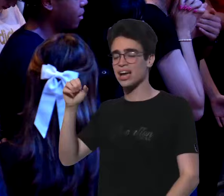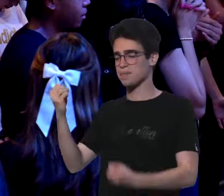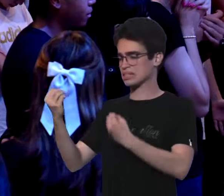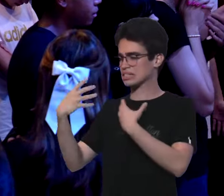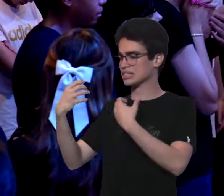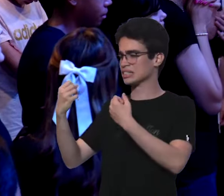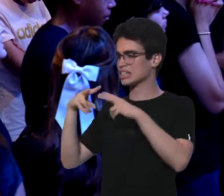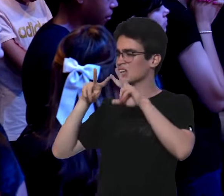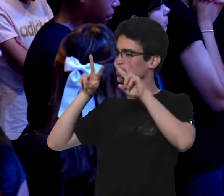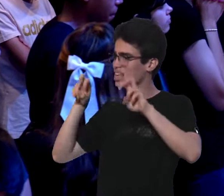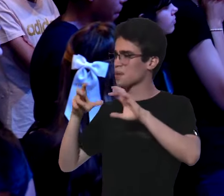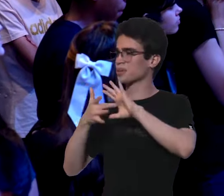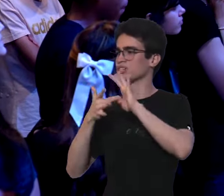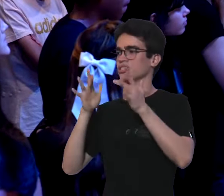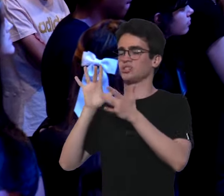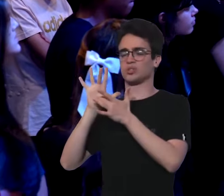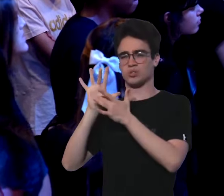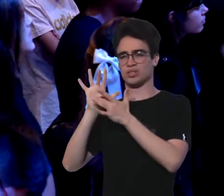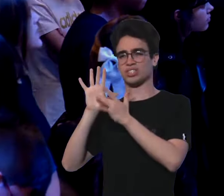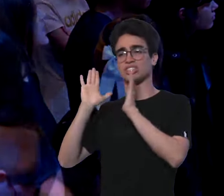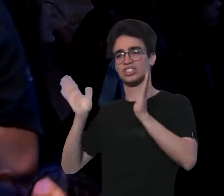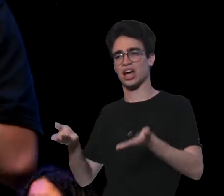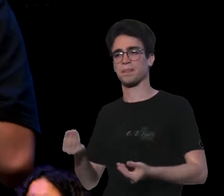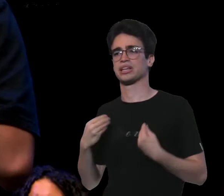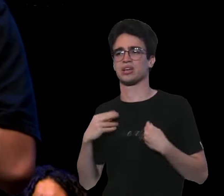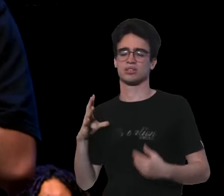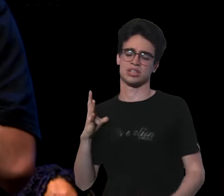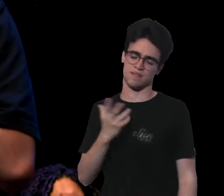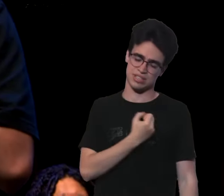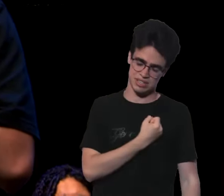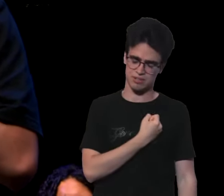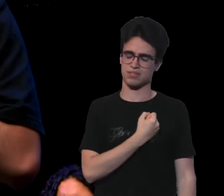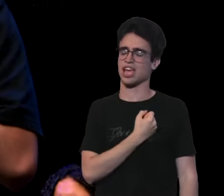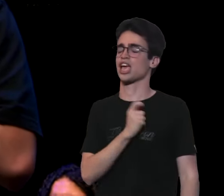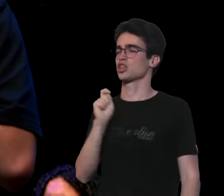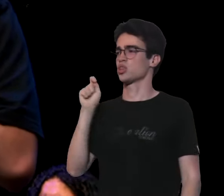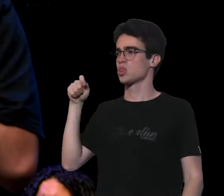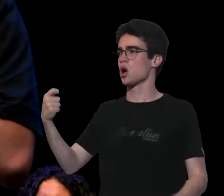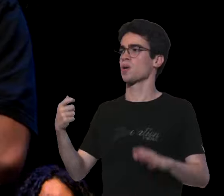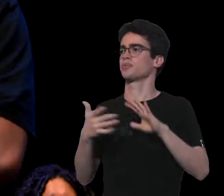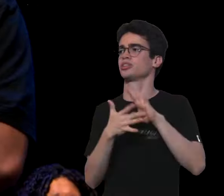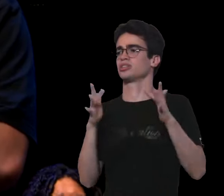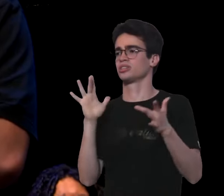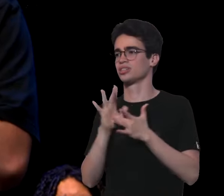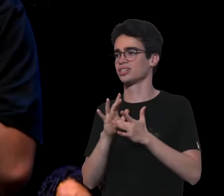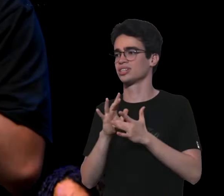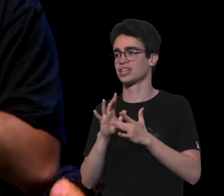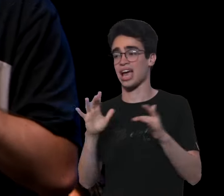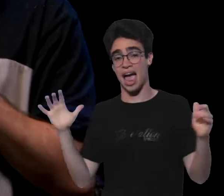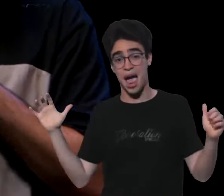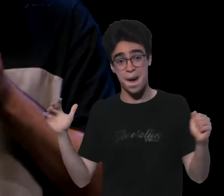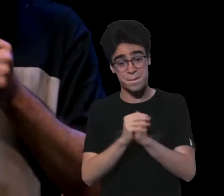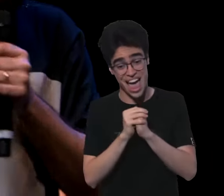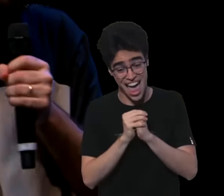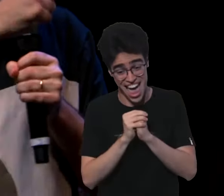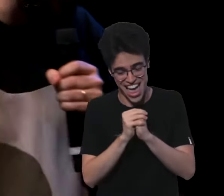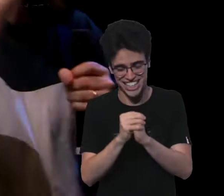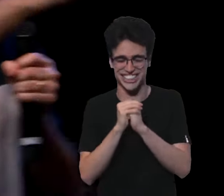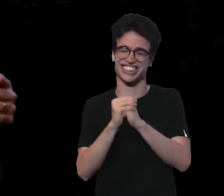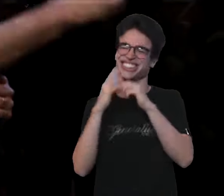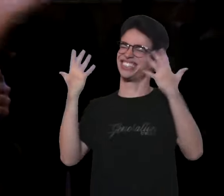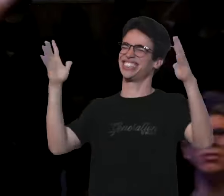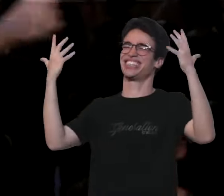Jesus, aquele que me salvou, em nome de Jesus. Amém, amém. Você pode aplaudir ao